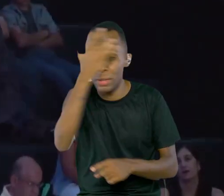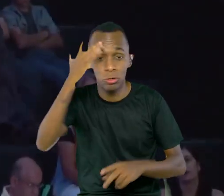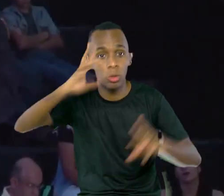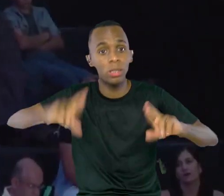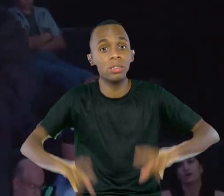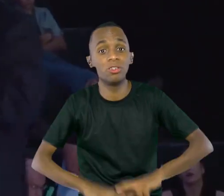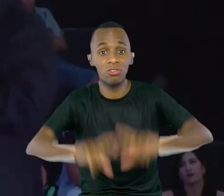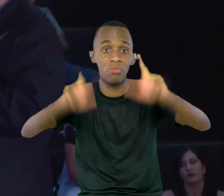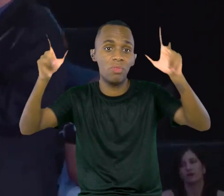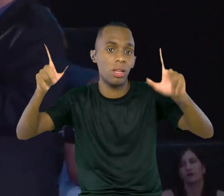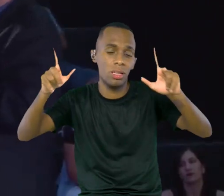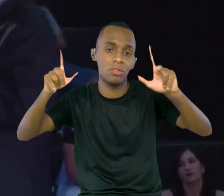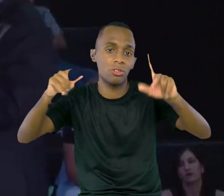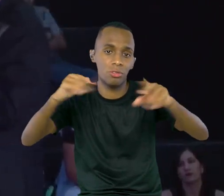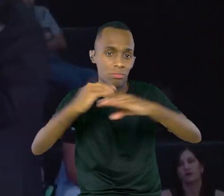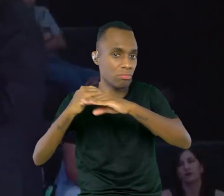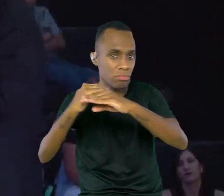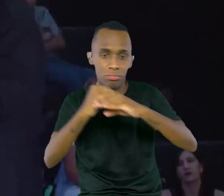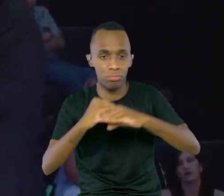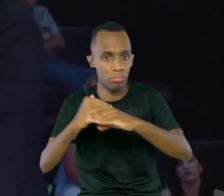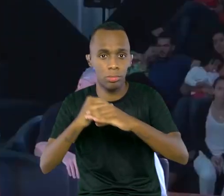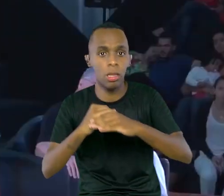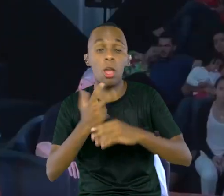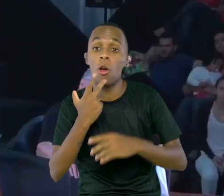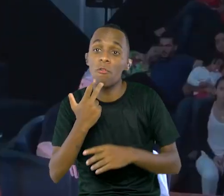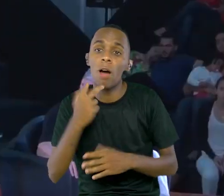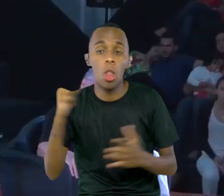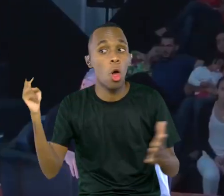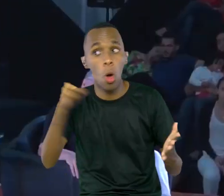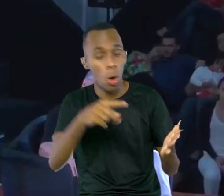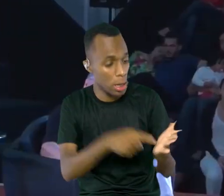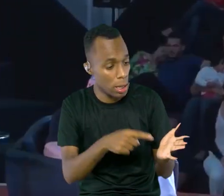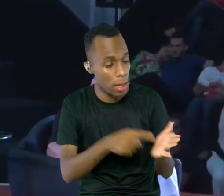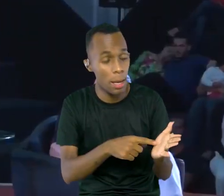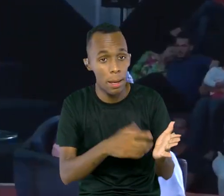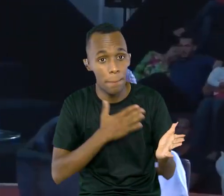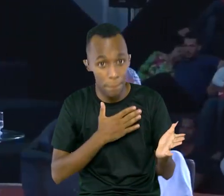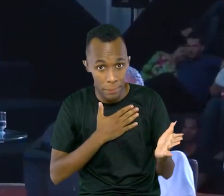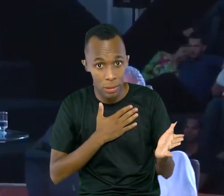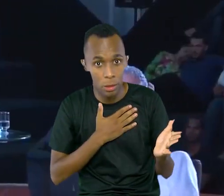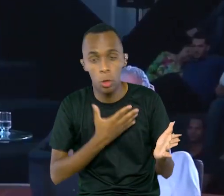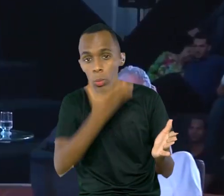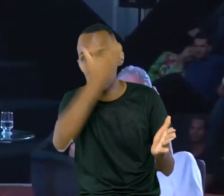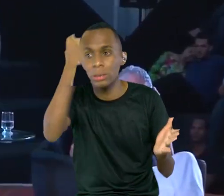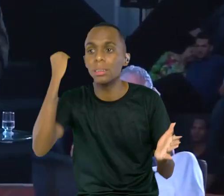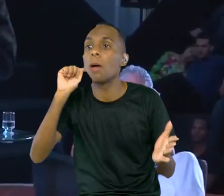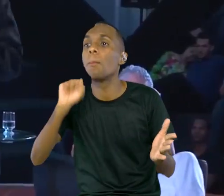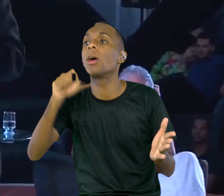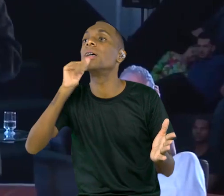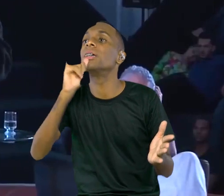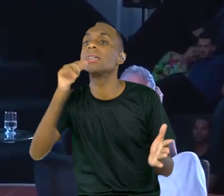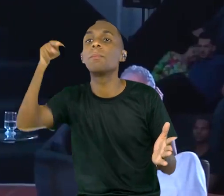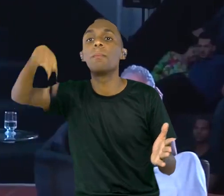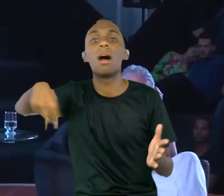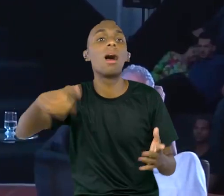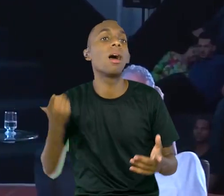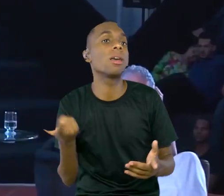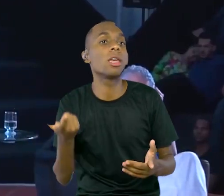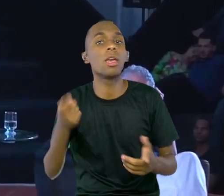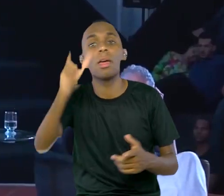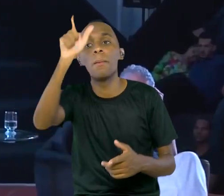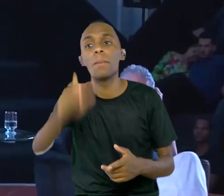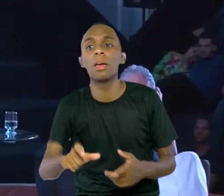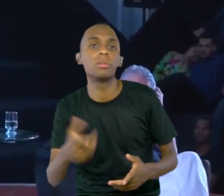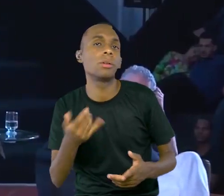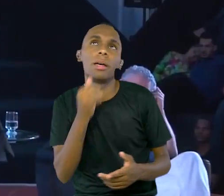Mas nós temos gente que é diferente, mas não é desigual. Quando eu digo olha aqui na minha mão, eu estou esquecendo que pode ter aqui